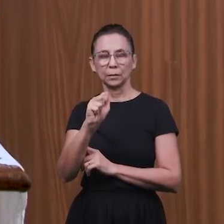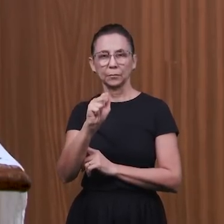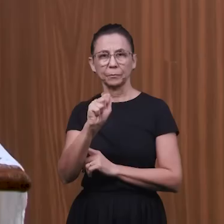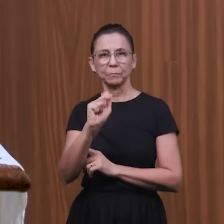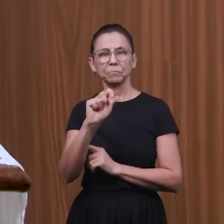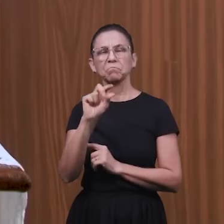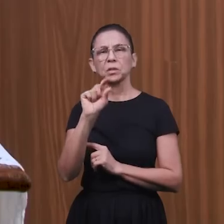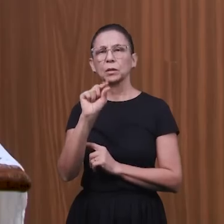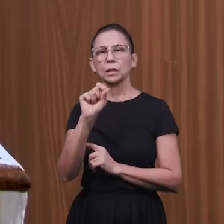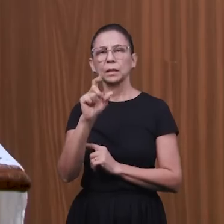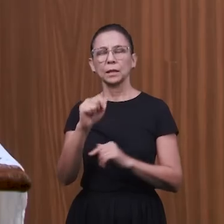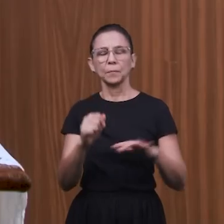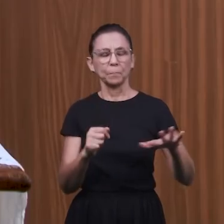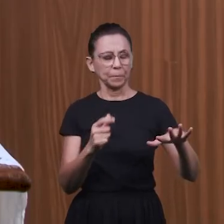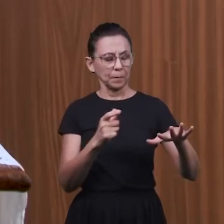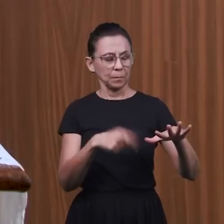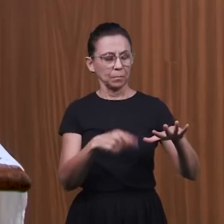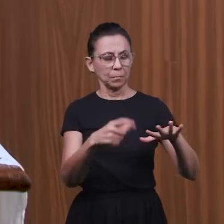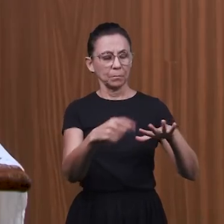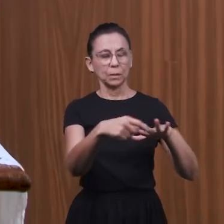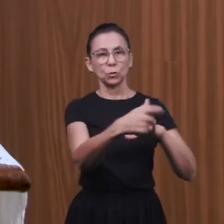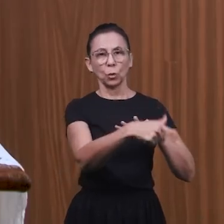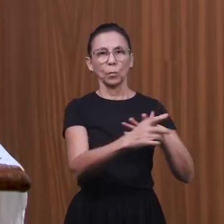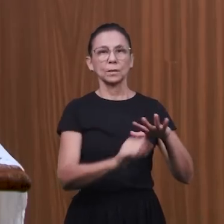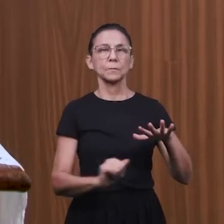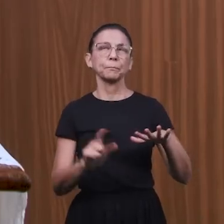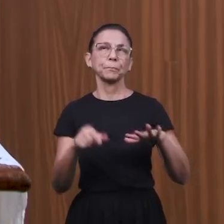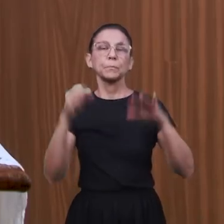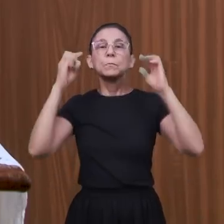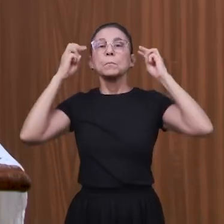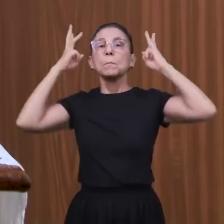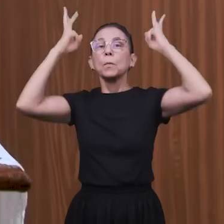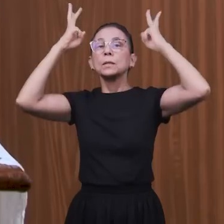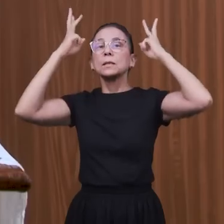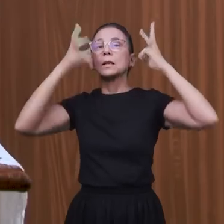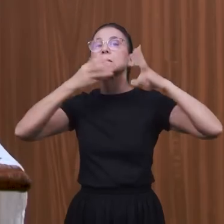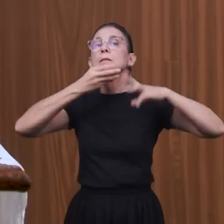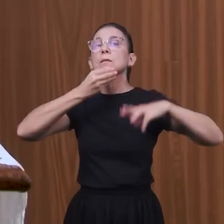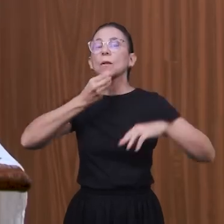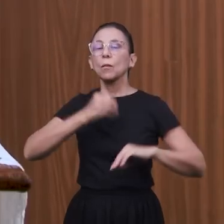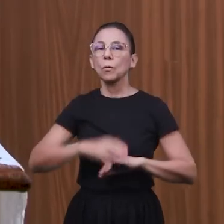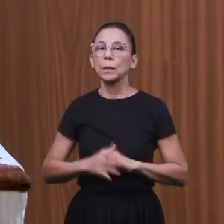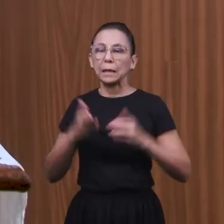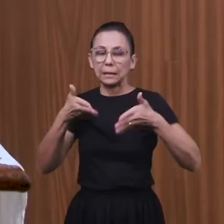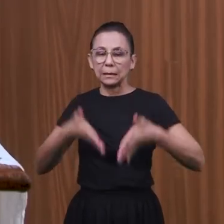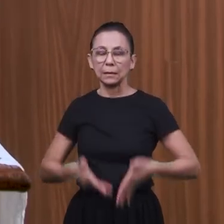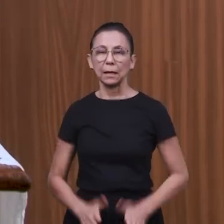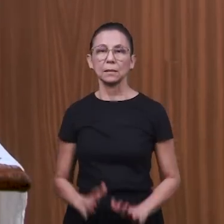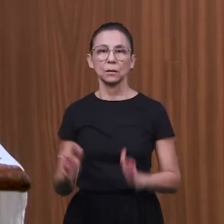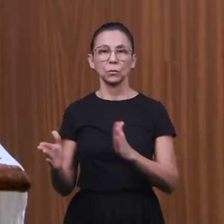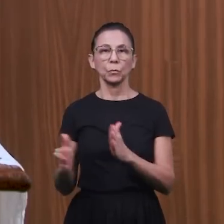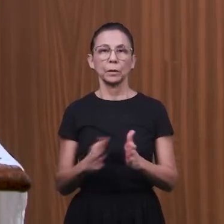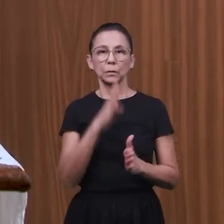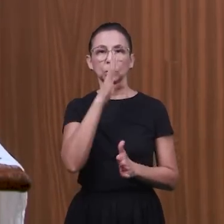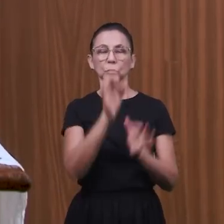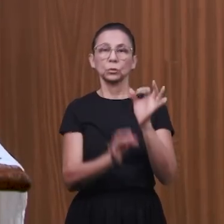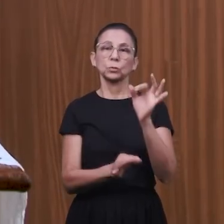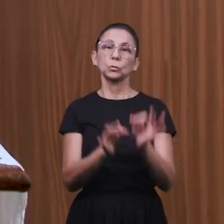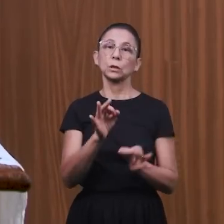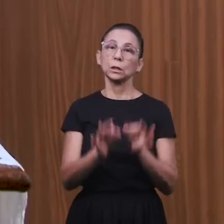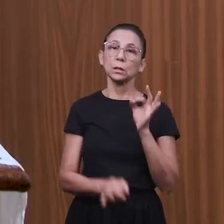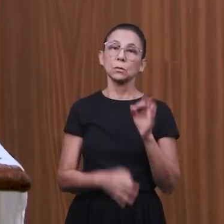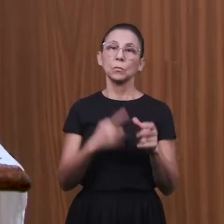exemplo. Moisés nasce debaixo de um juízo, porque a ordem de Faraó era a morte aos